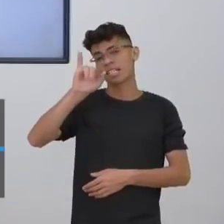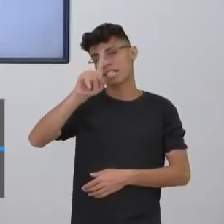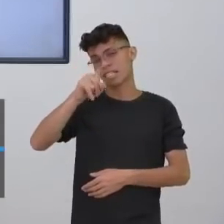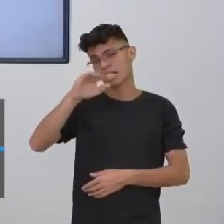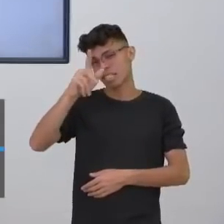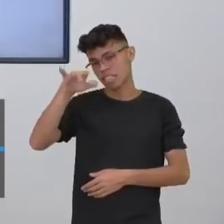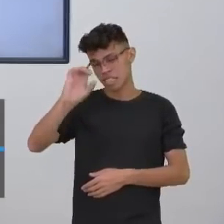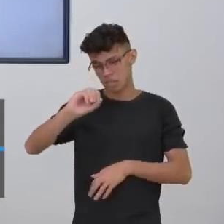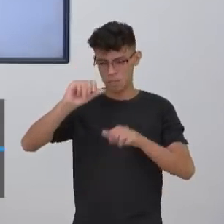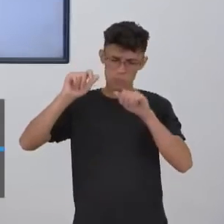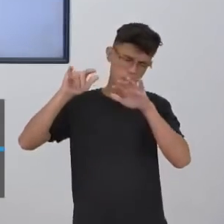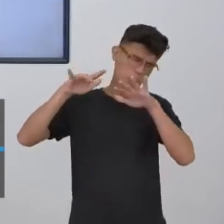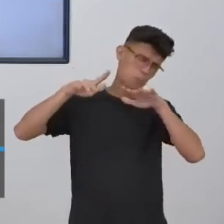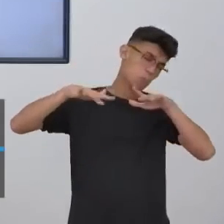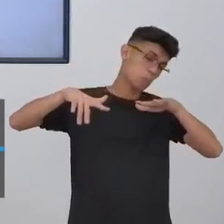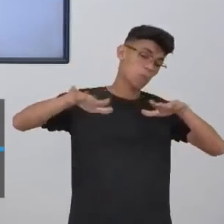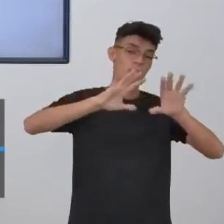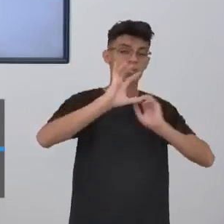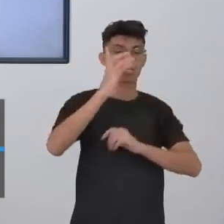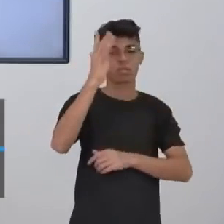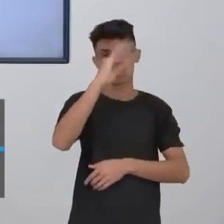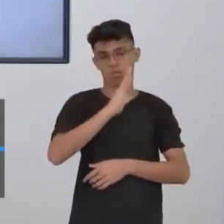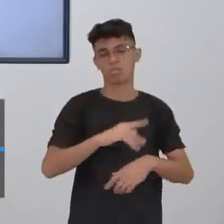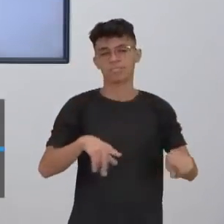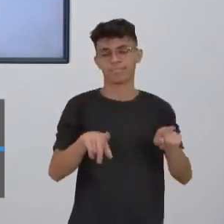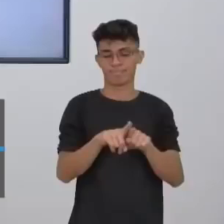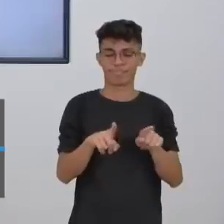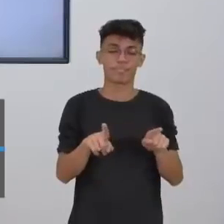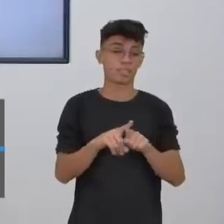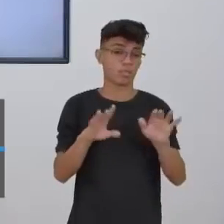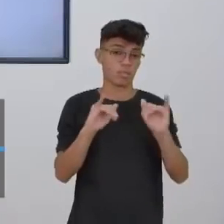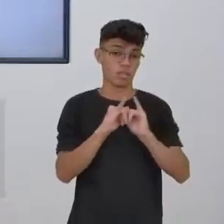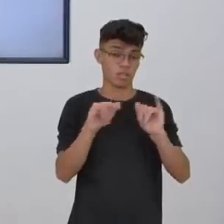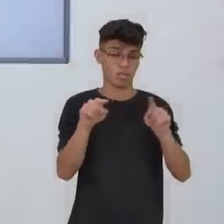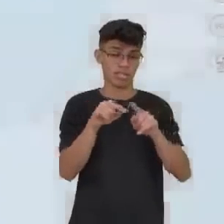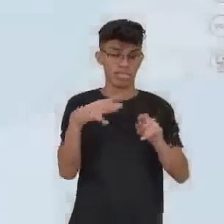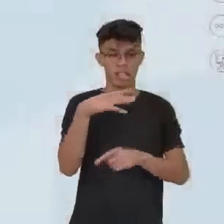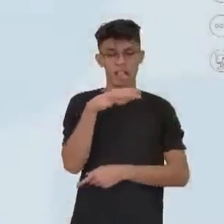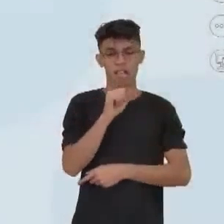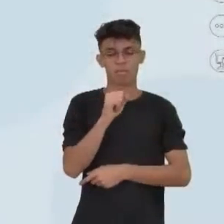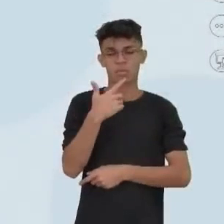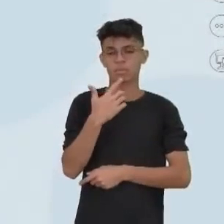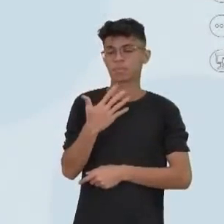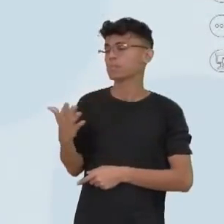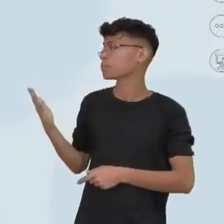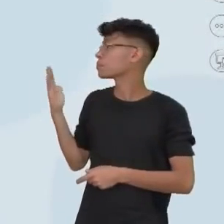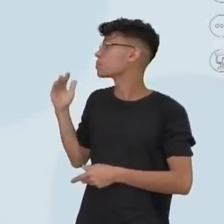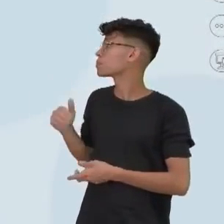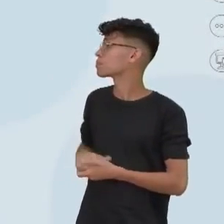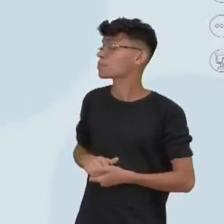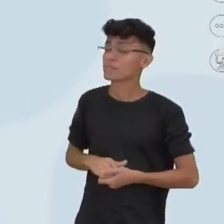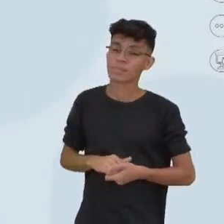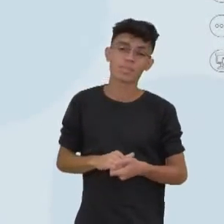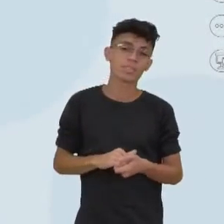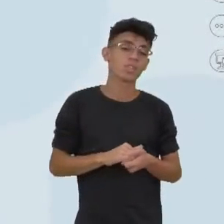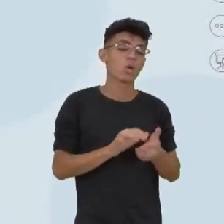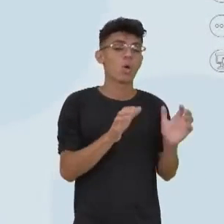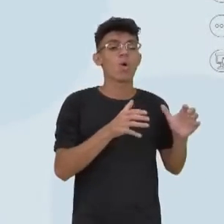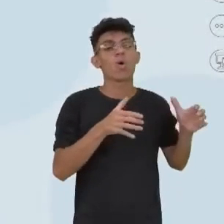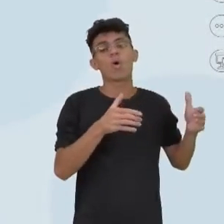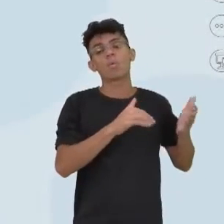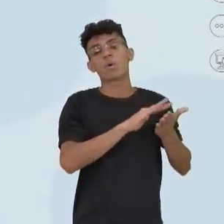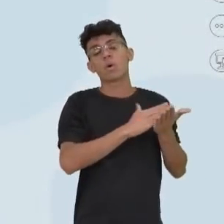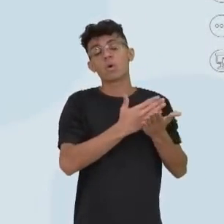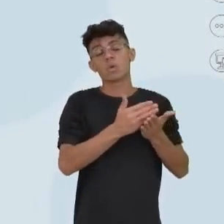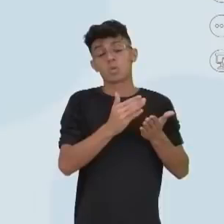aqui inevitavelmente. Então, só para pontuar para vocês rapidamente, voltando aqui para a nossa lousa, alguns grupos de oposição